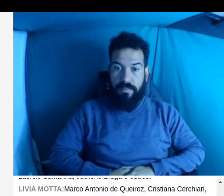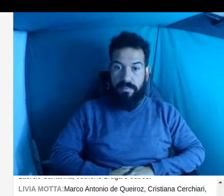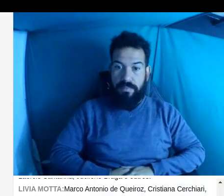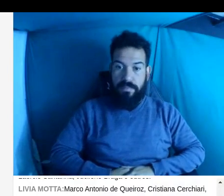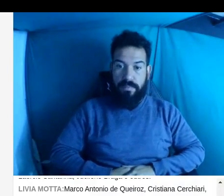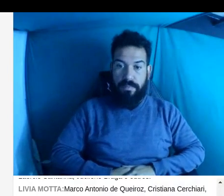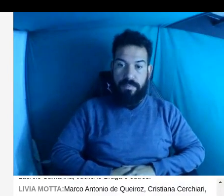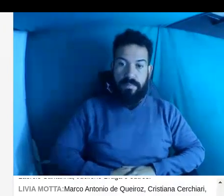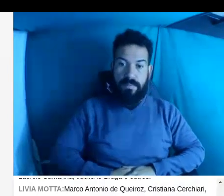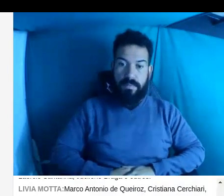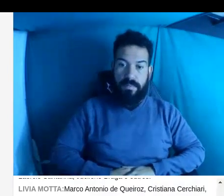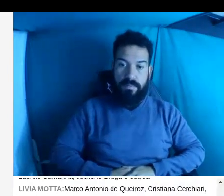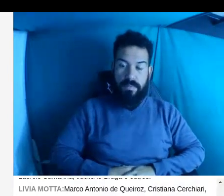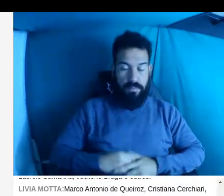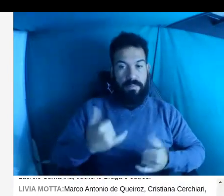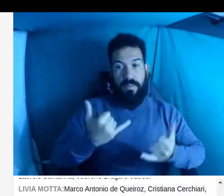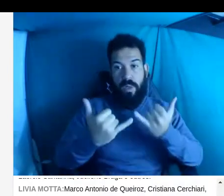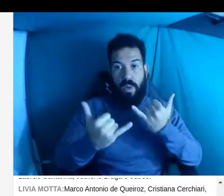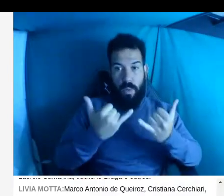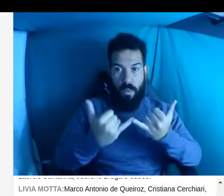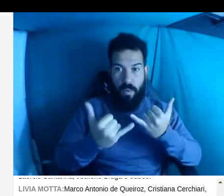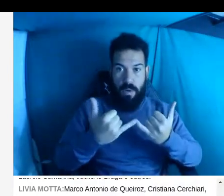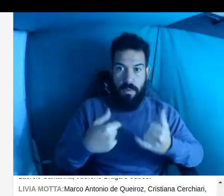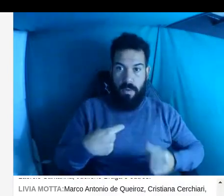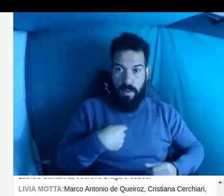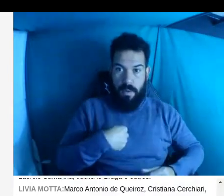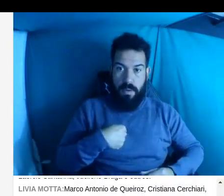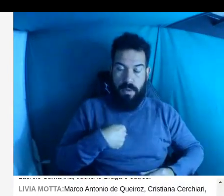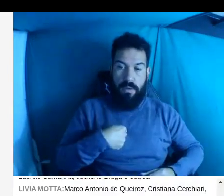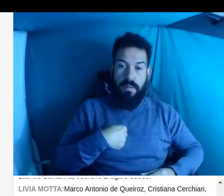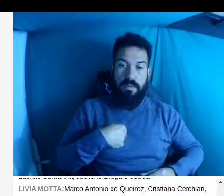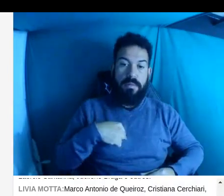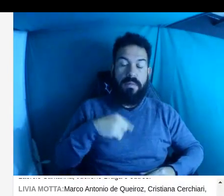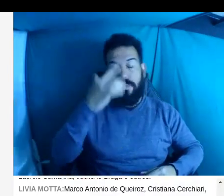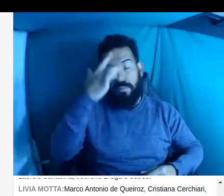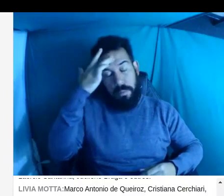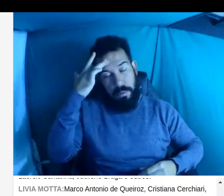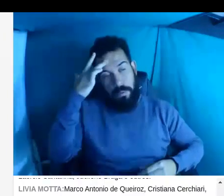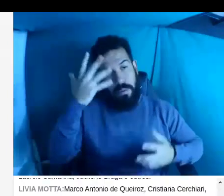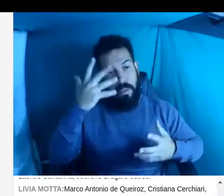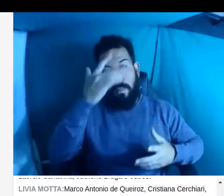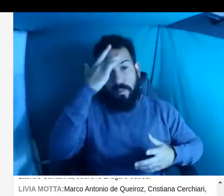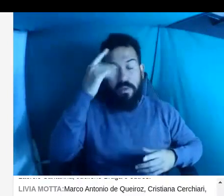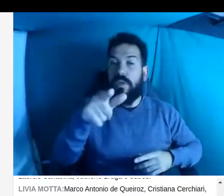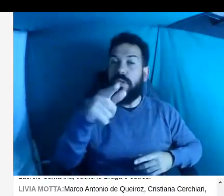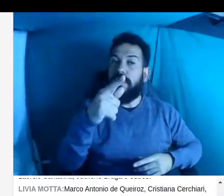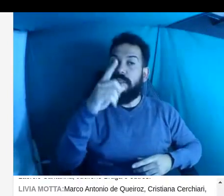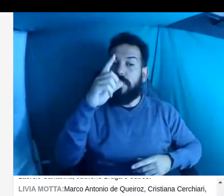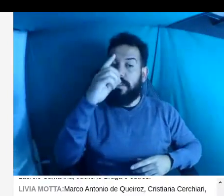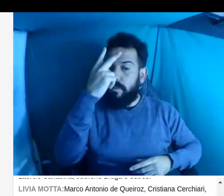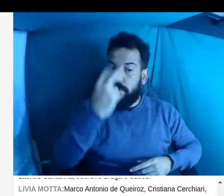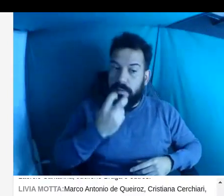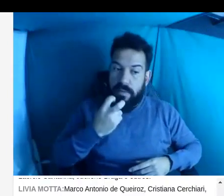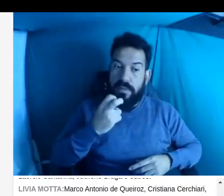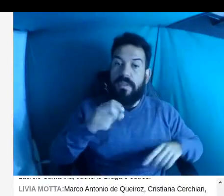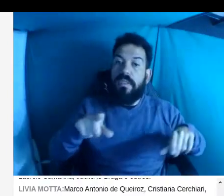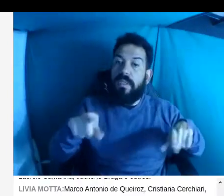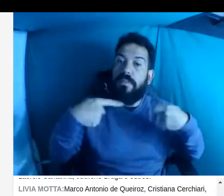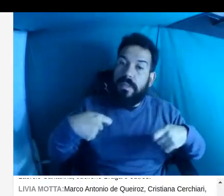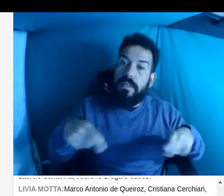Eu, por exemplo, acho que as pessoas com deficiência visual precisam conhecer também a linguagem